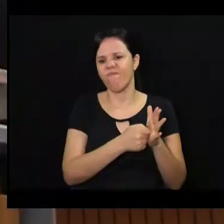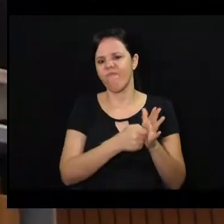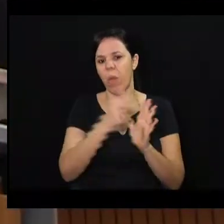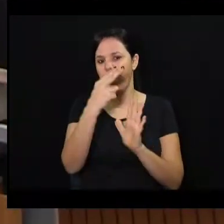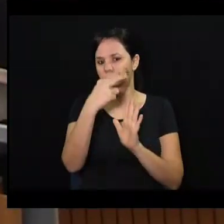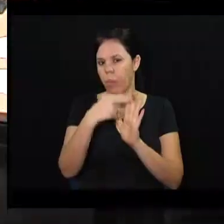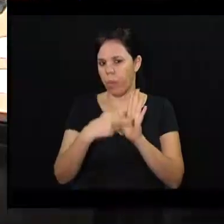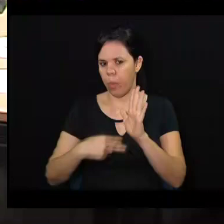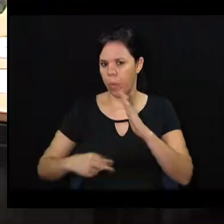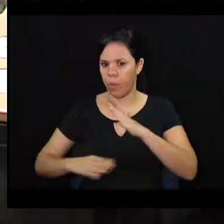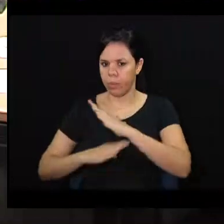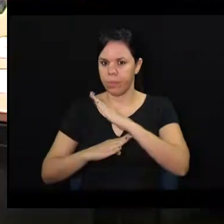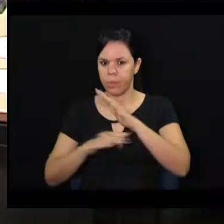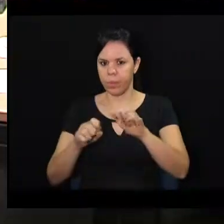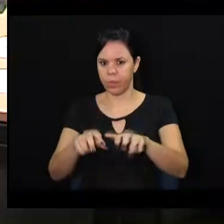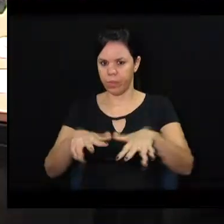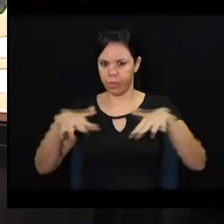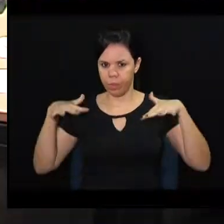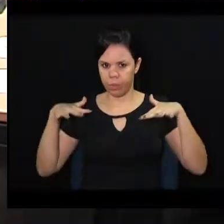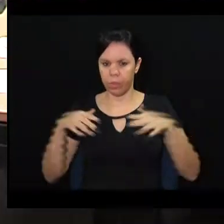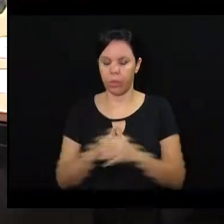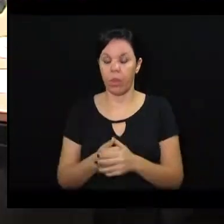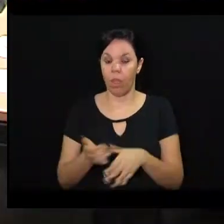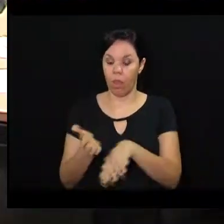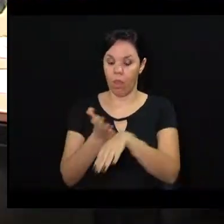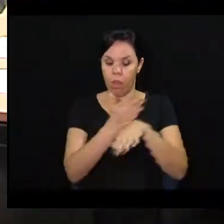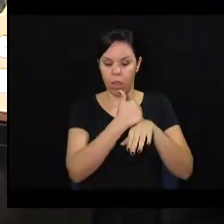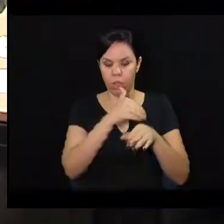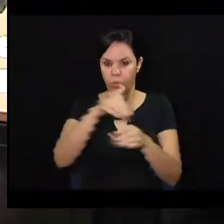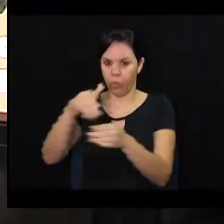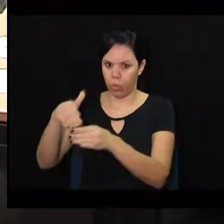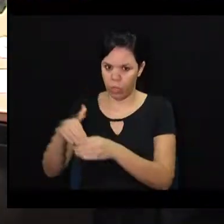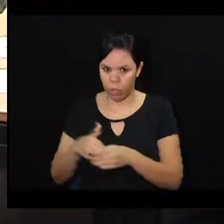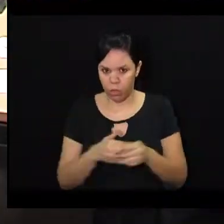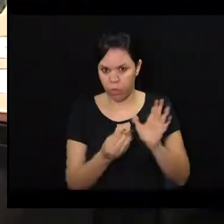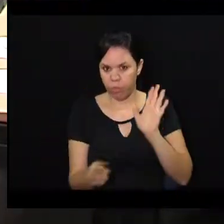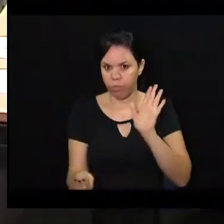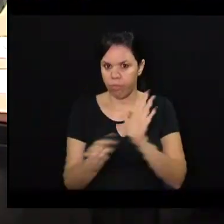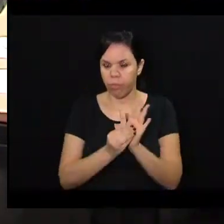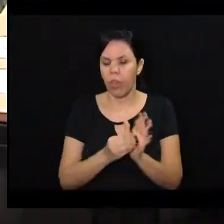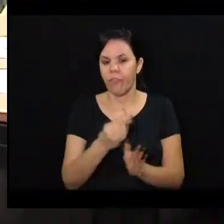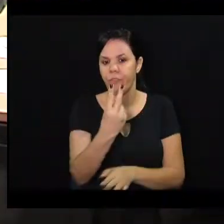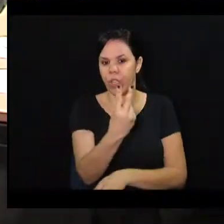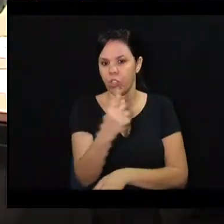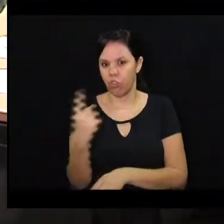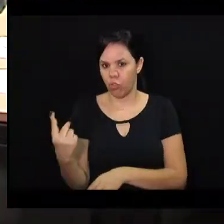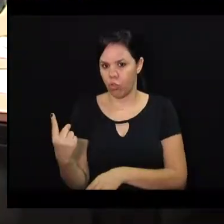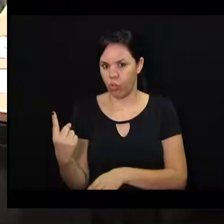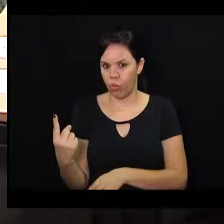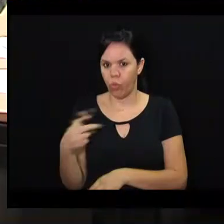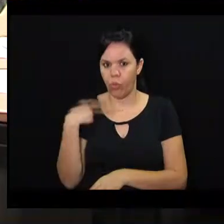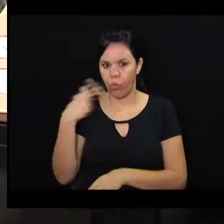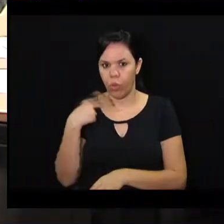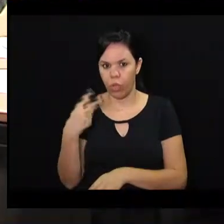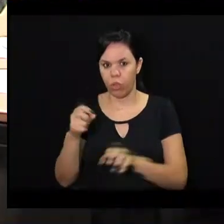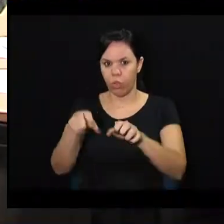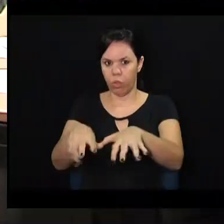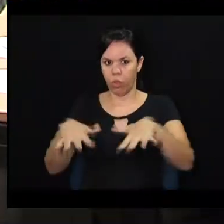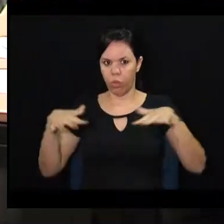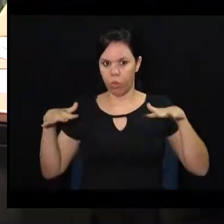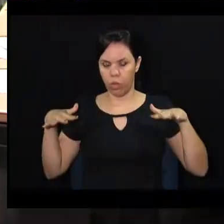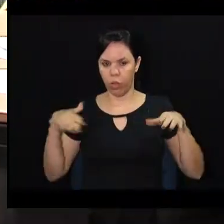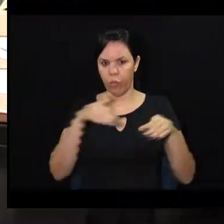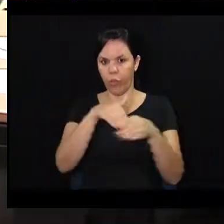íntegra no plenário. Momentos antes da votação, foi registrada a presença de 21 vereadores no plenário, mas na hora em que o voto